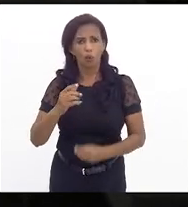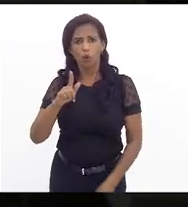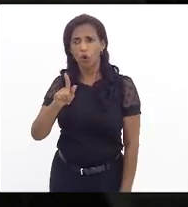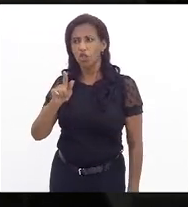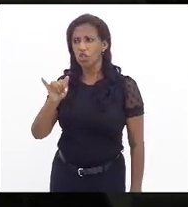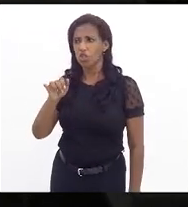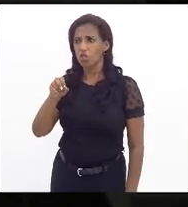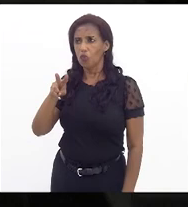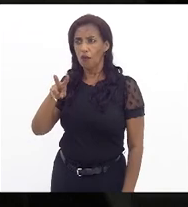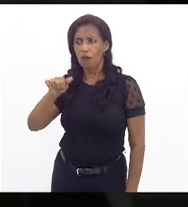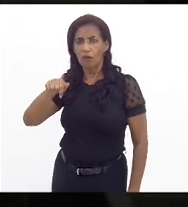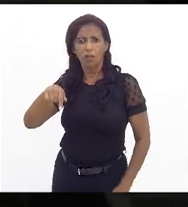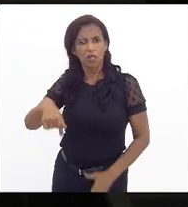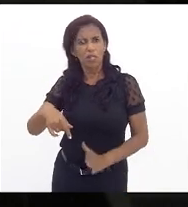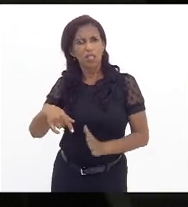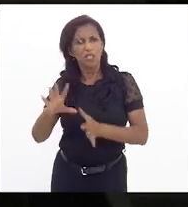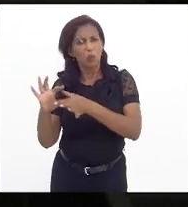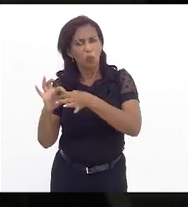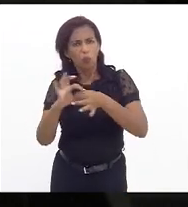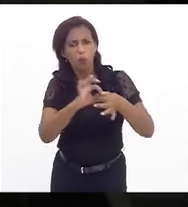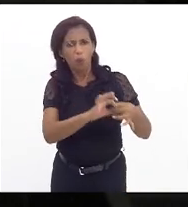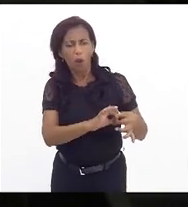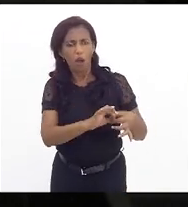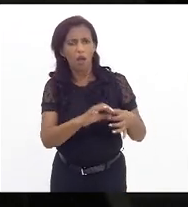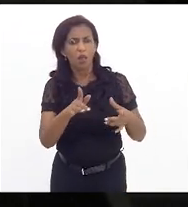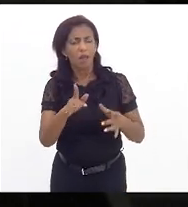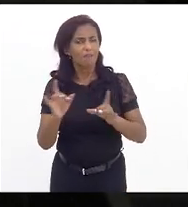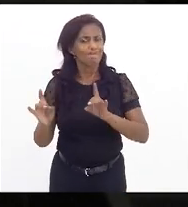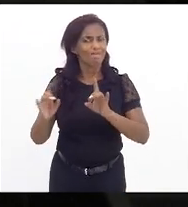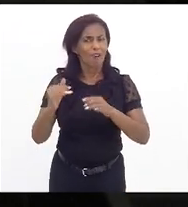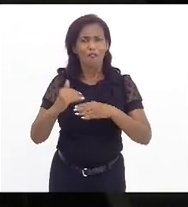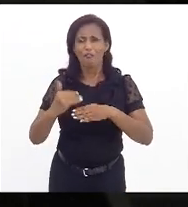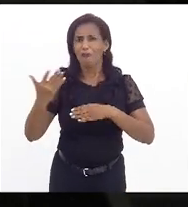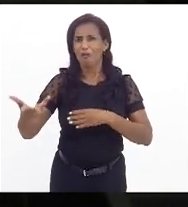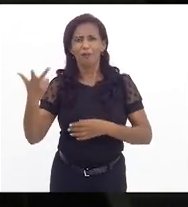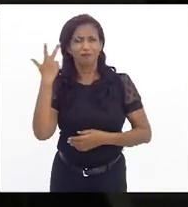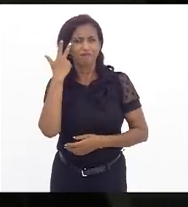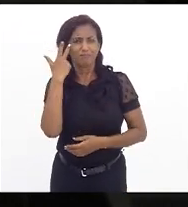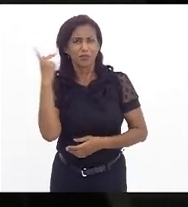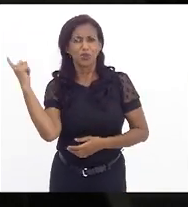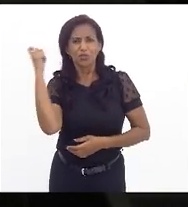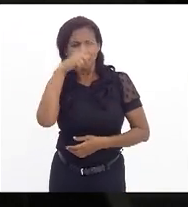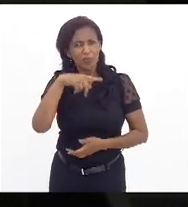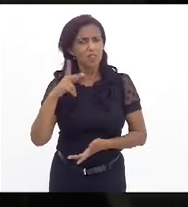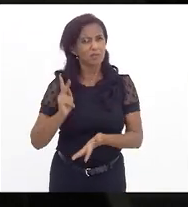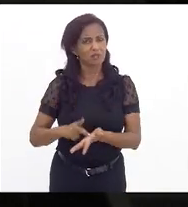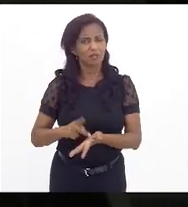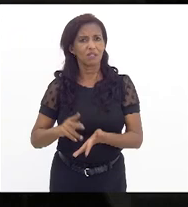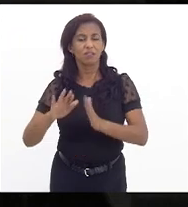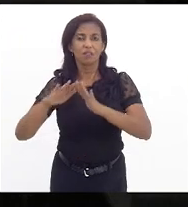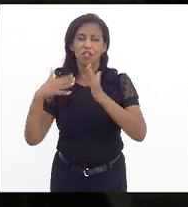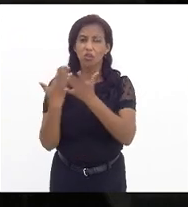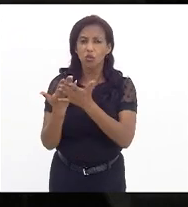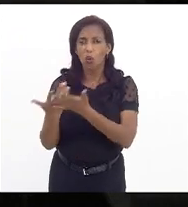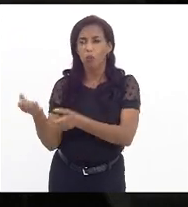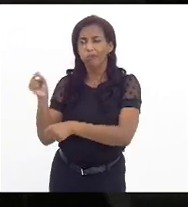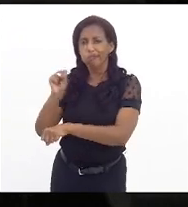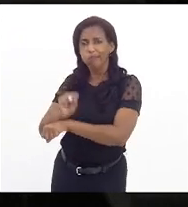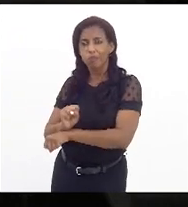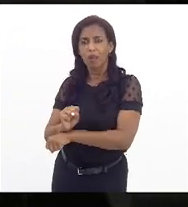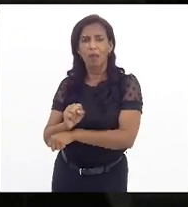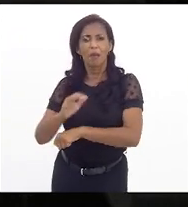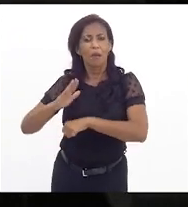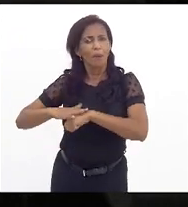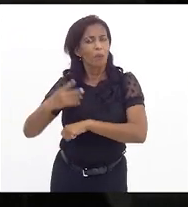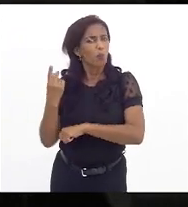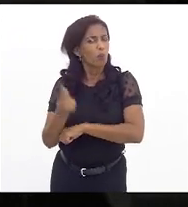Ratinho, que nesse contexto absolutamente extraordinário, fora do comum, dramático mesmo, em que as escolas ficaram paralisadas durante